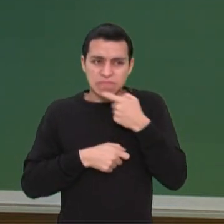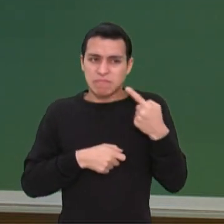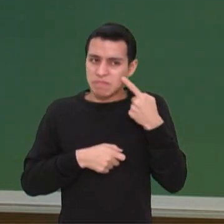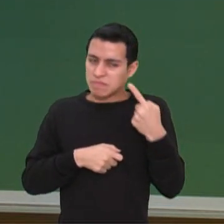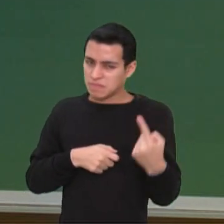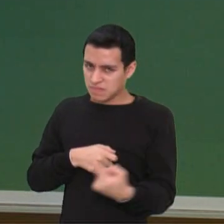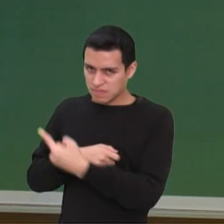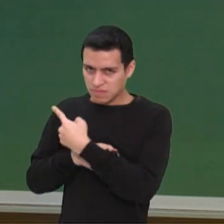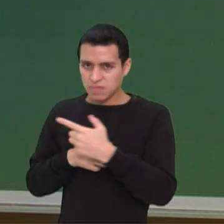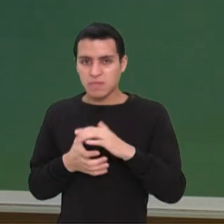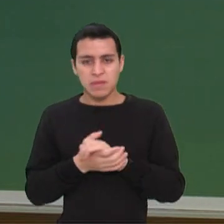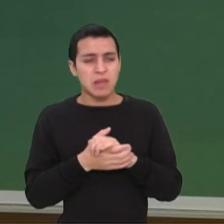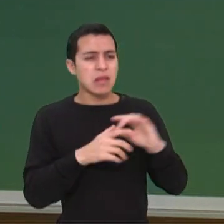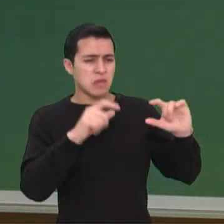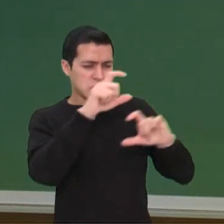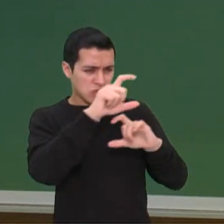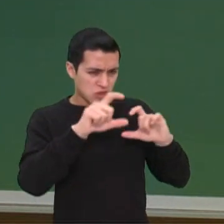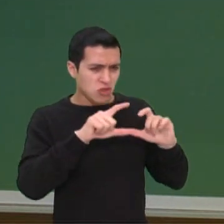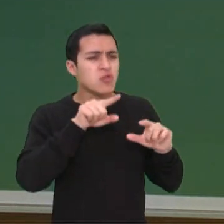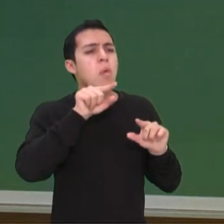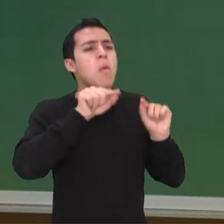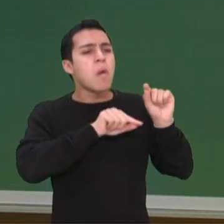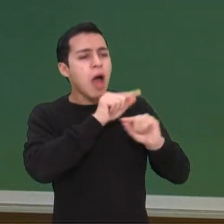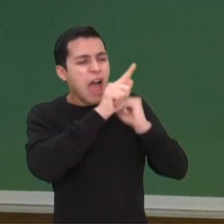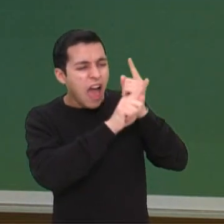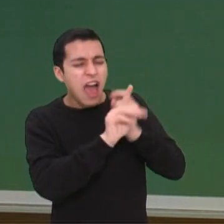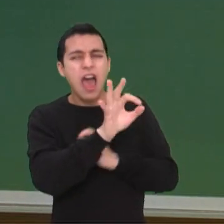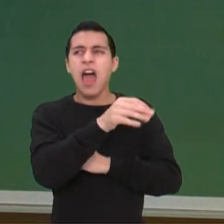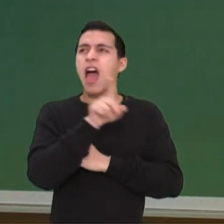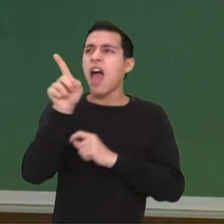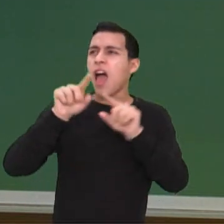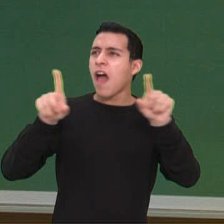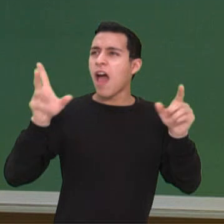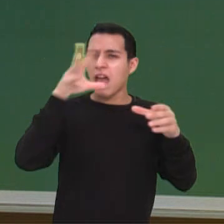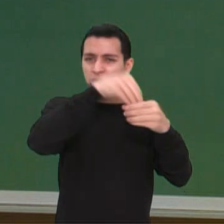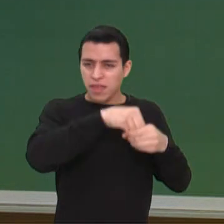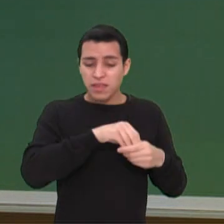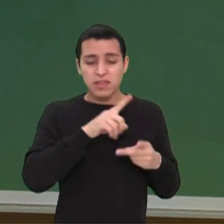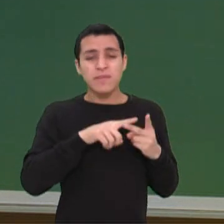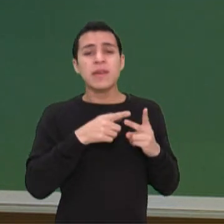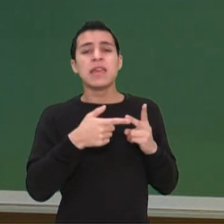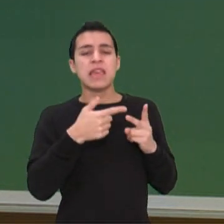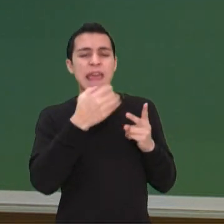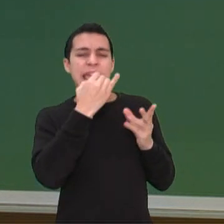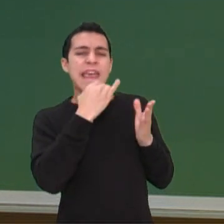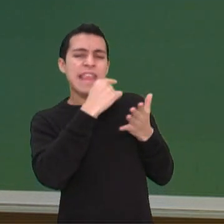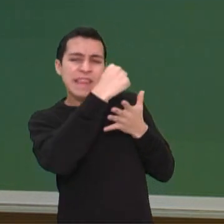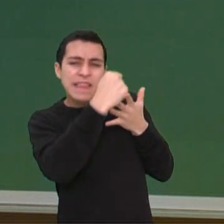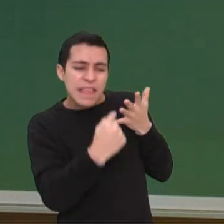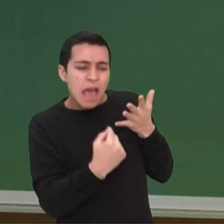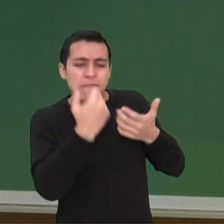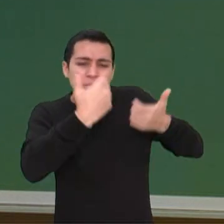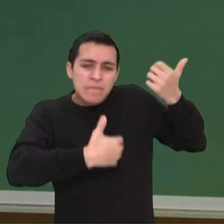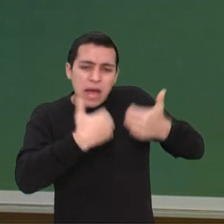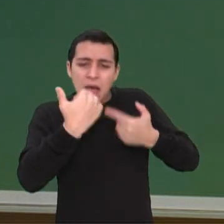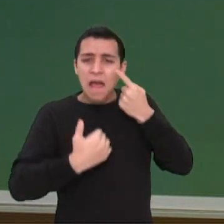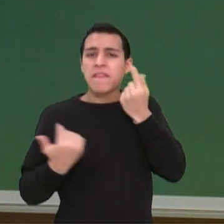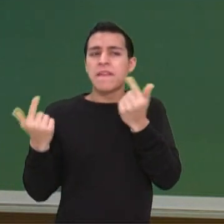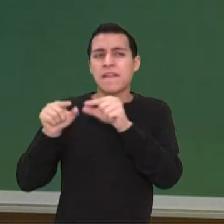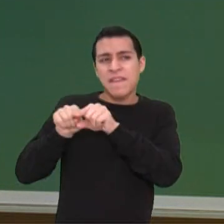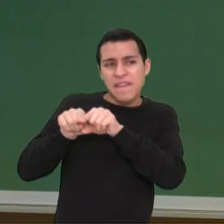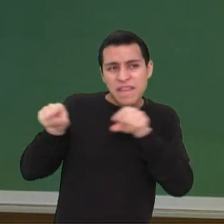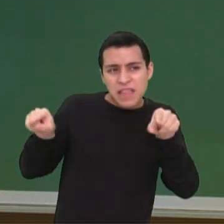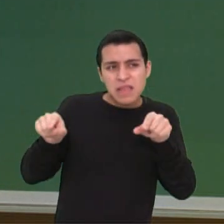apareceu dentro do quadrinho, ela apareceu dentro dos nossos exemplos que nós falamos hoje. Então, kind of, uma